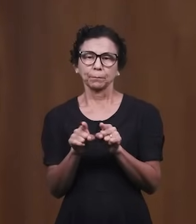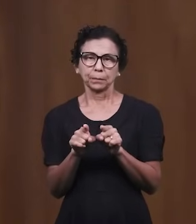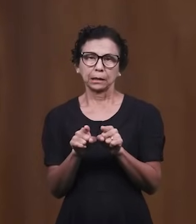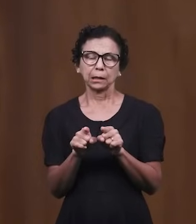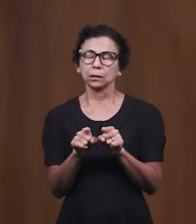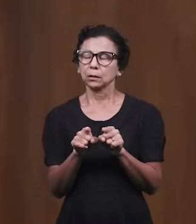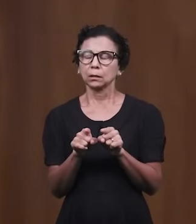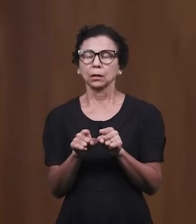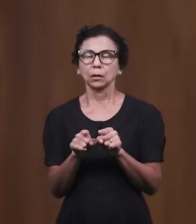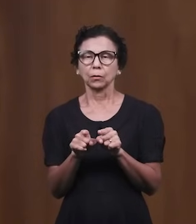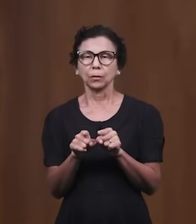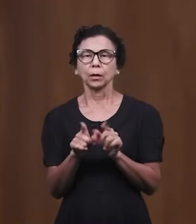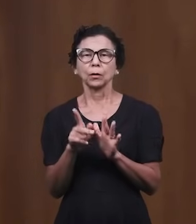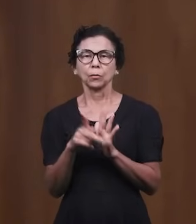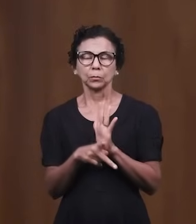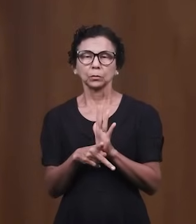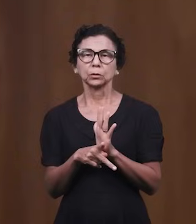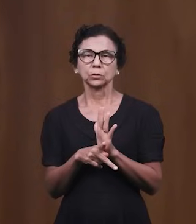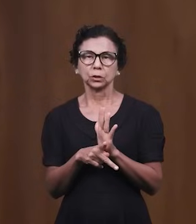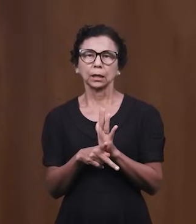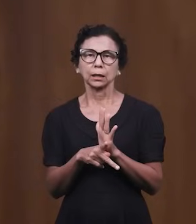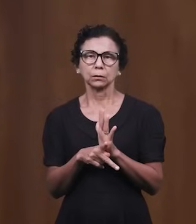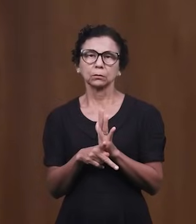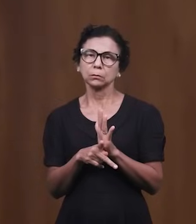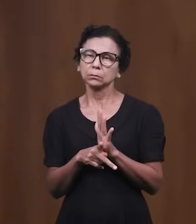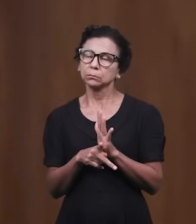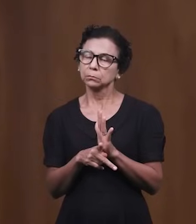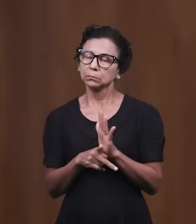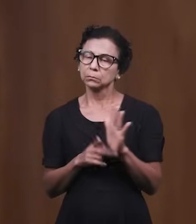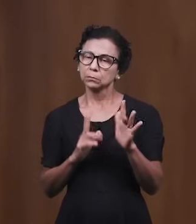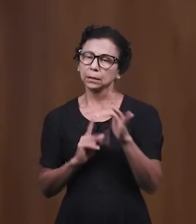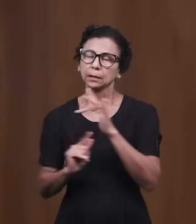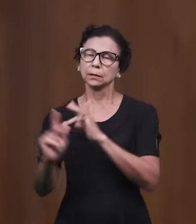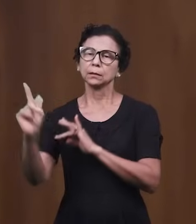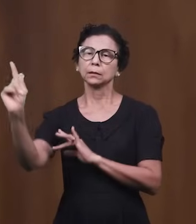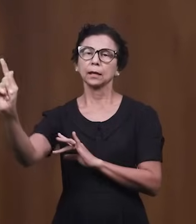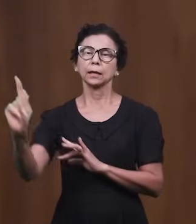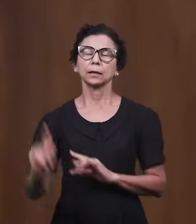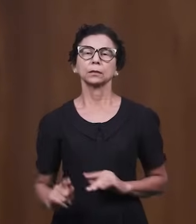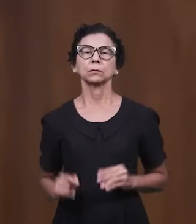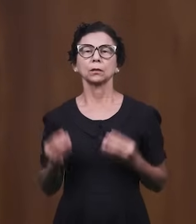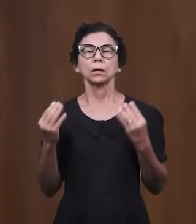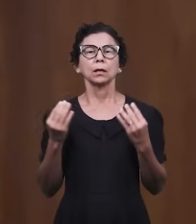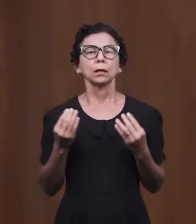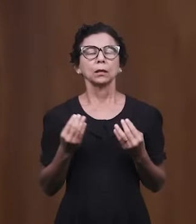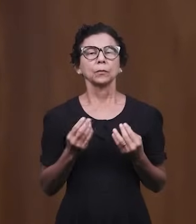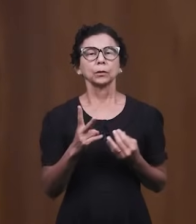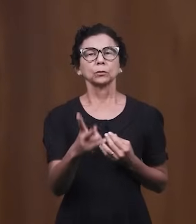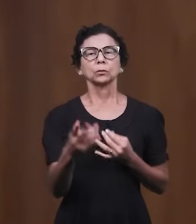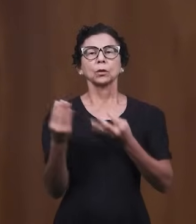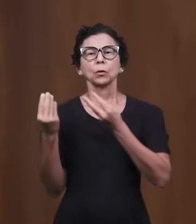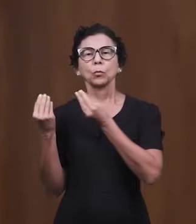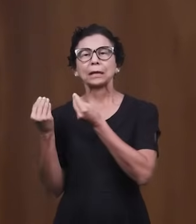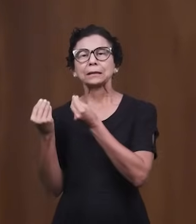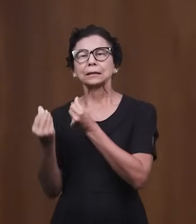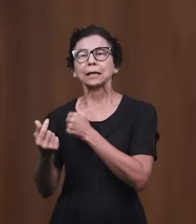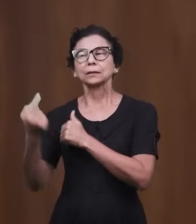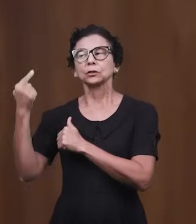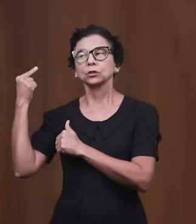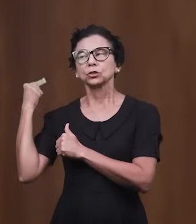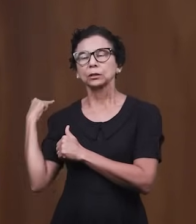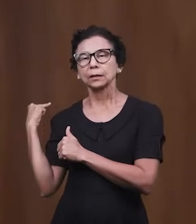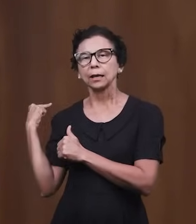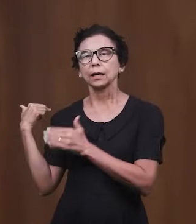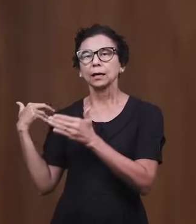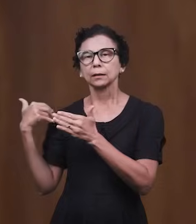você manter esse projeto, manter a mesma qualidade, os mesmos princípios, desde o tempo que se iniciou, de maneira que você não perca